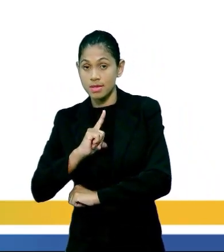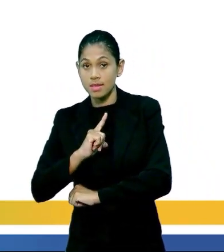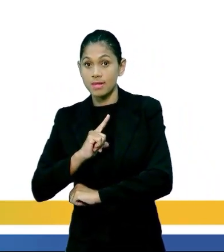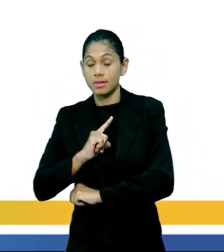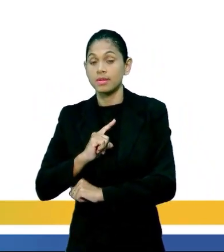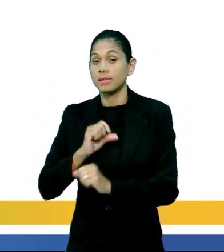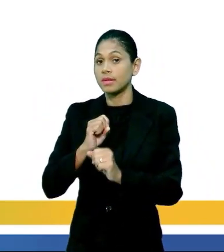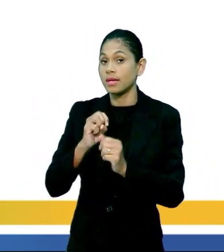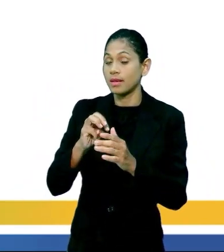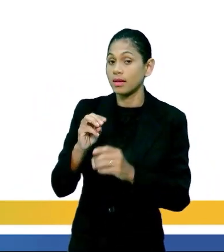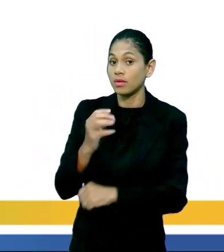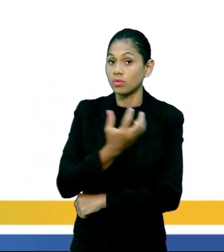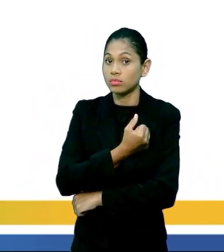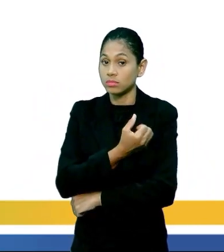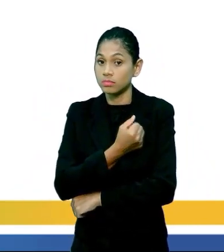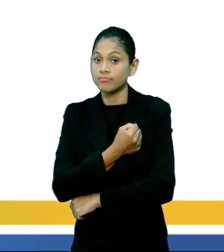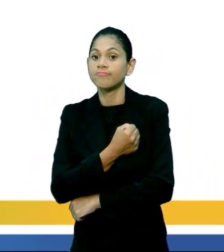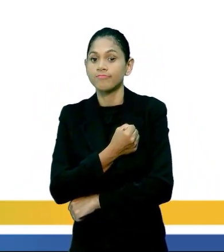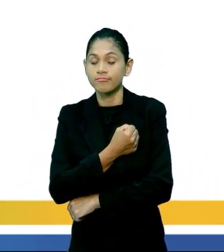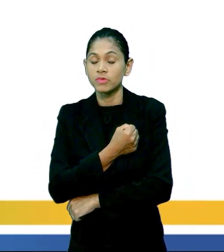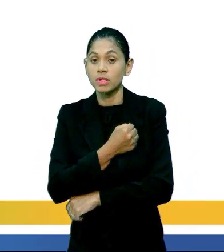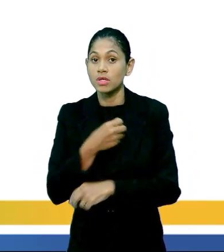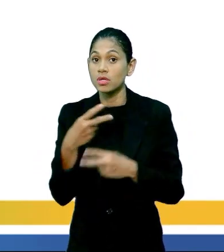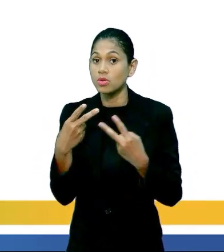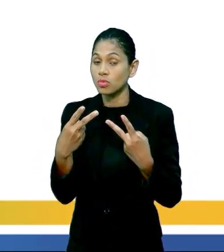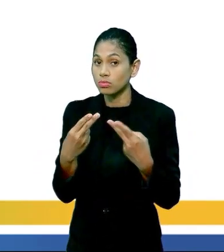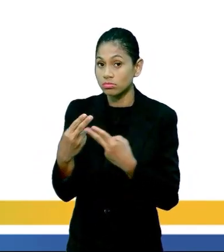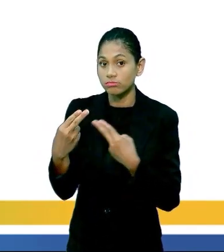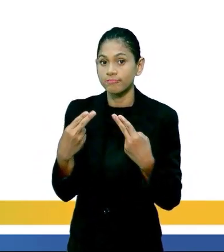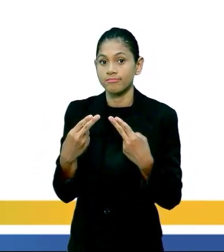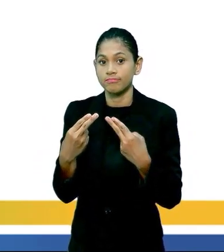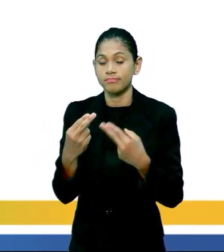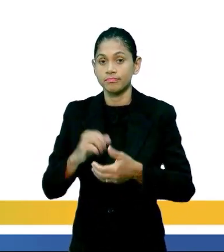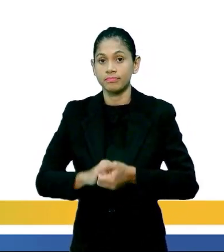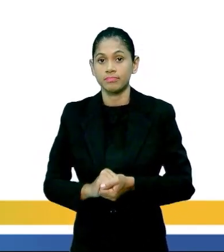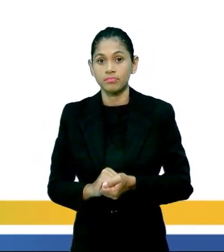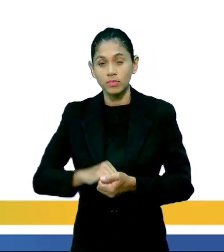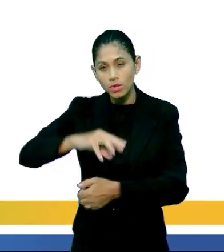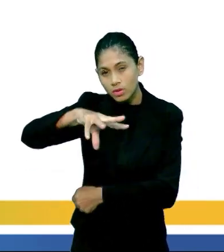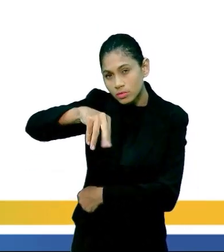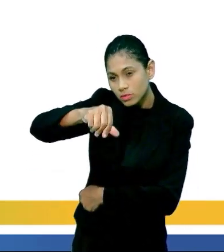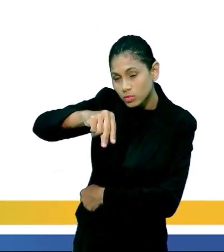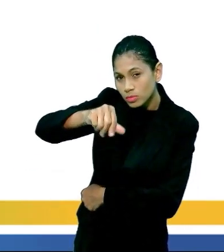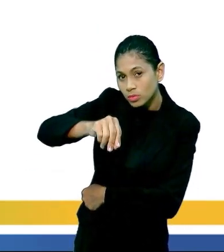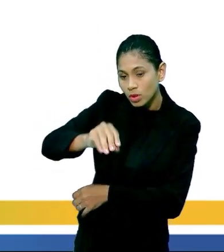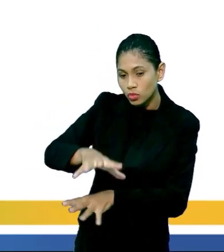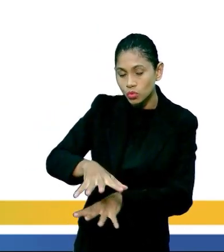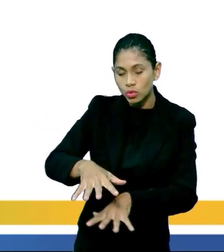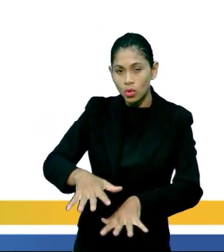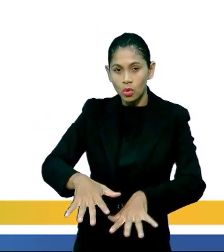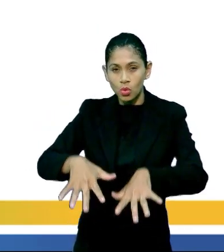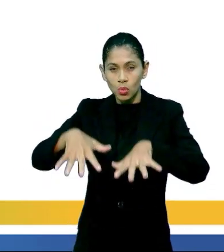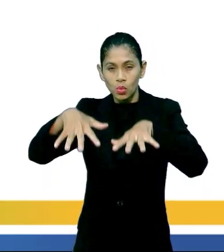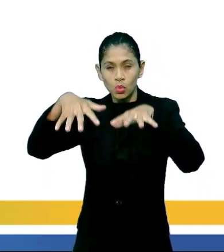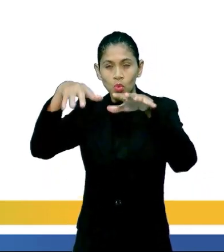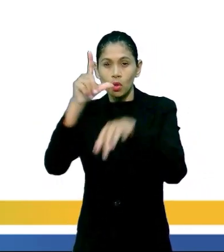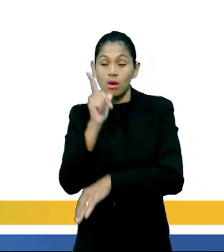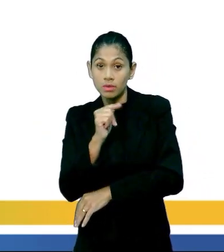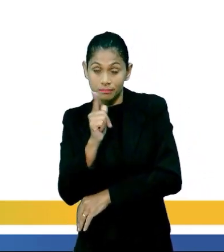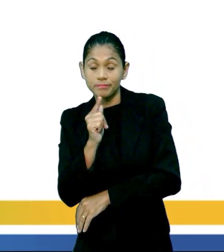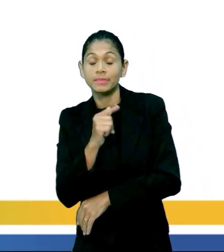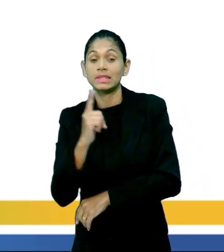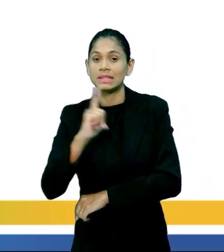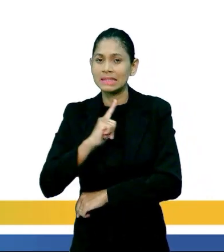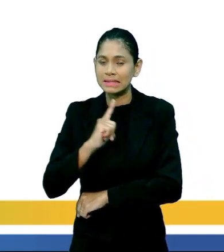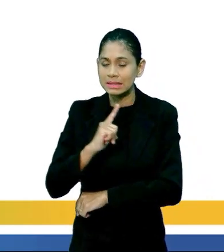da medida da aresta da parte cúbica de cima. A torneira utilizada para encher o depósito tem vazão